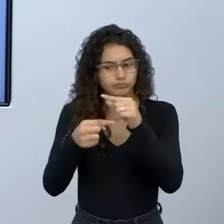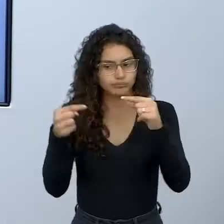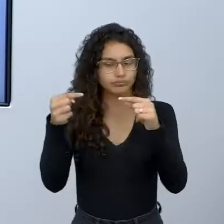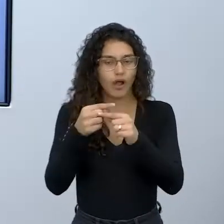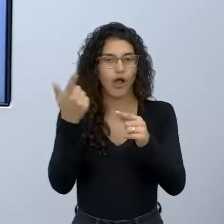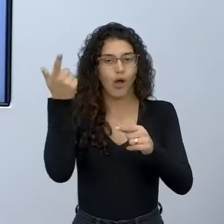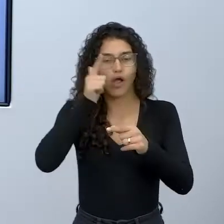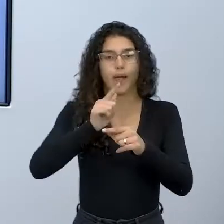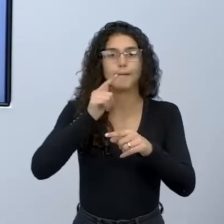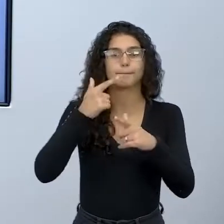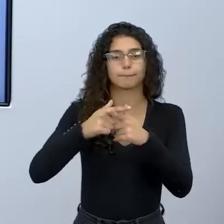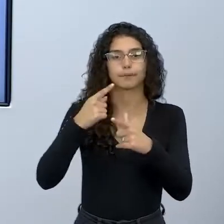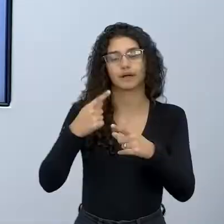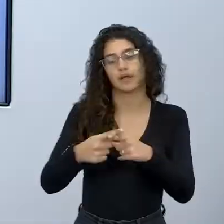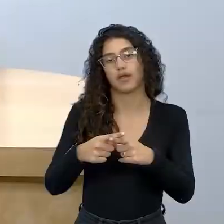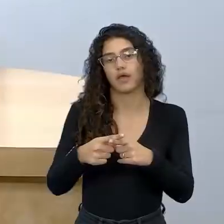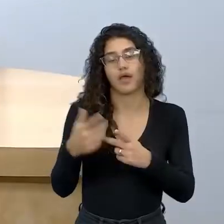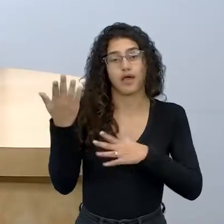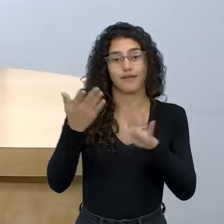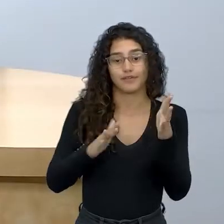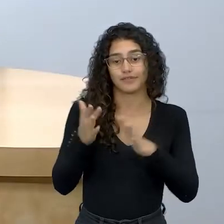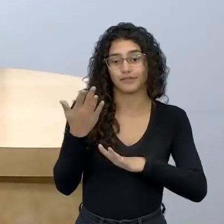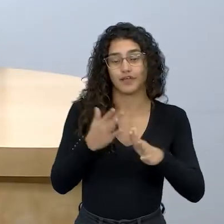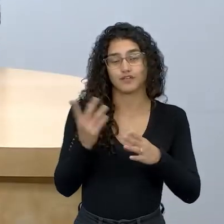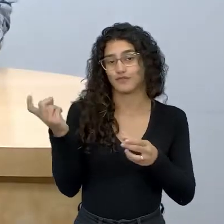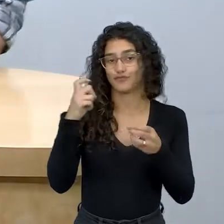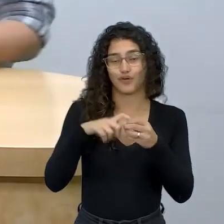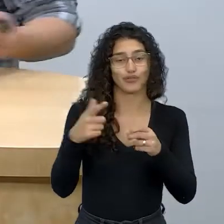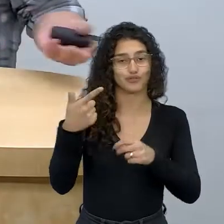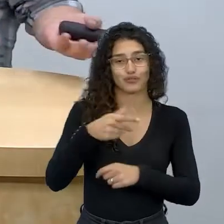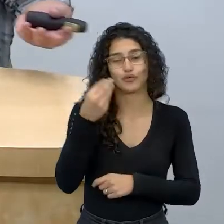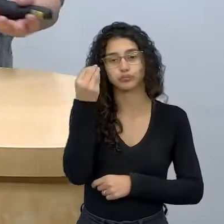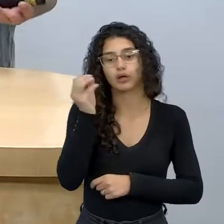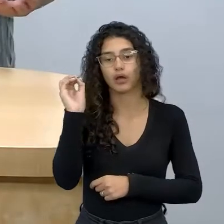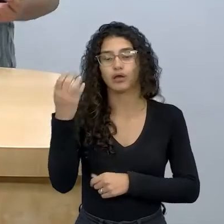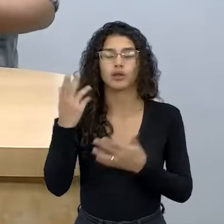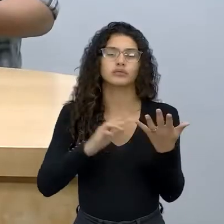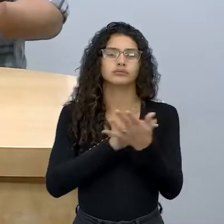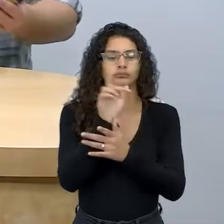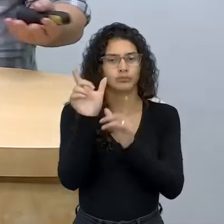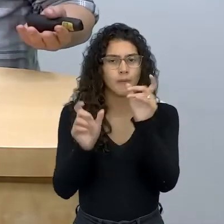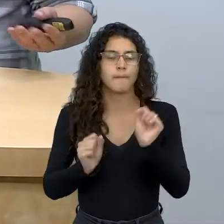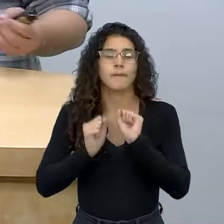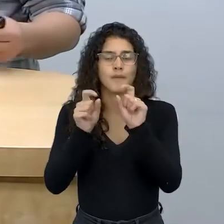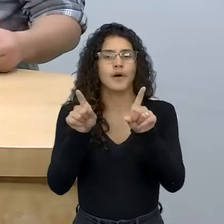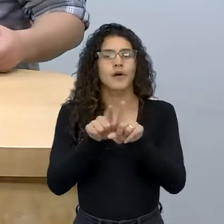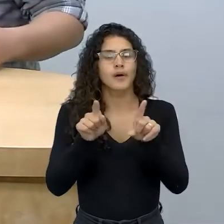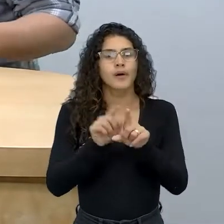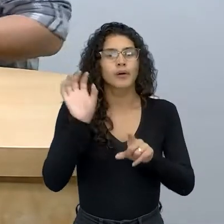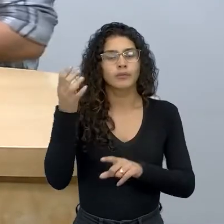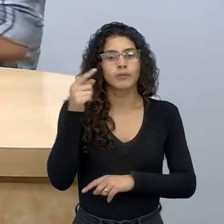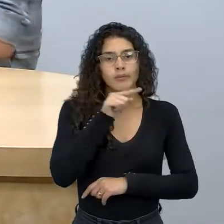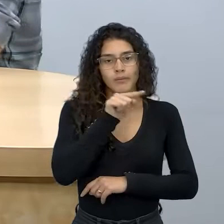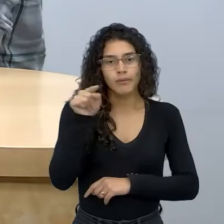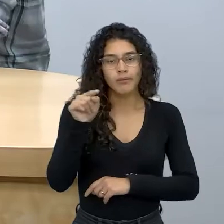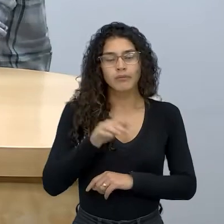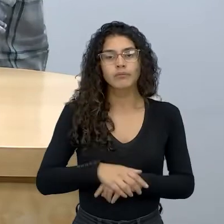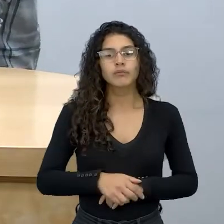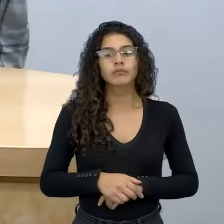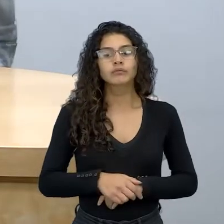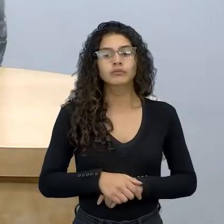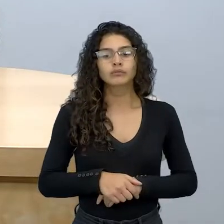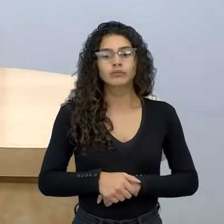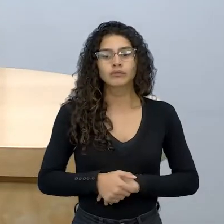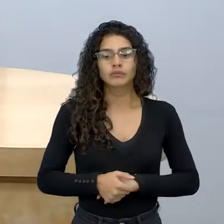que vai que, né? Às vezes, né? Acontece com muita gente, pode acontecer com você também. Tá